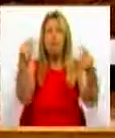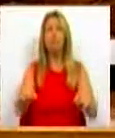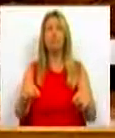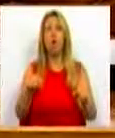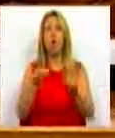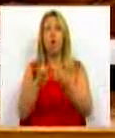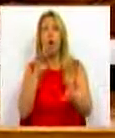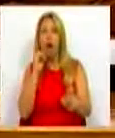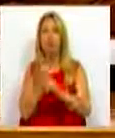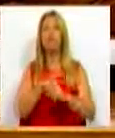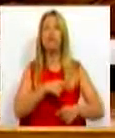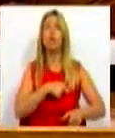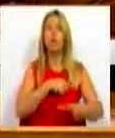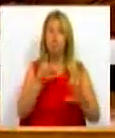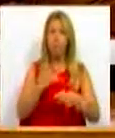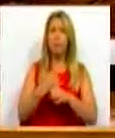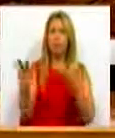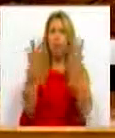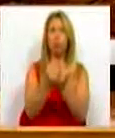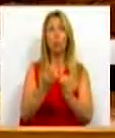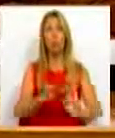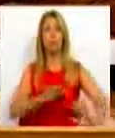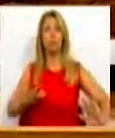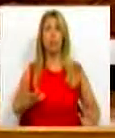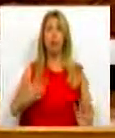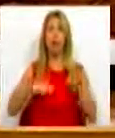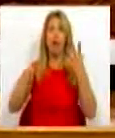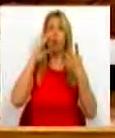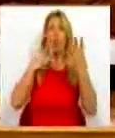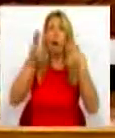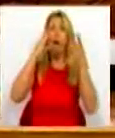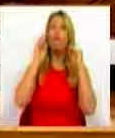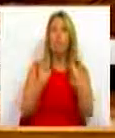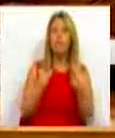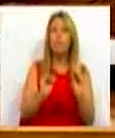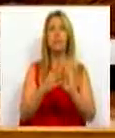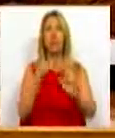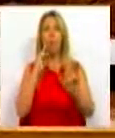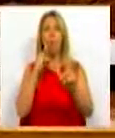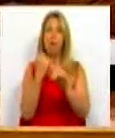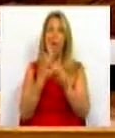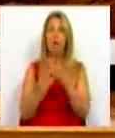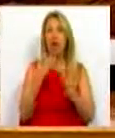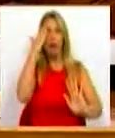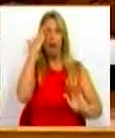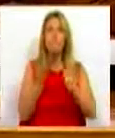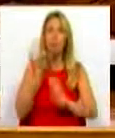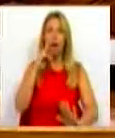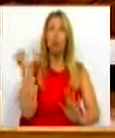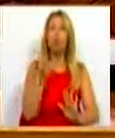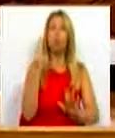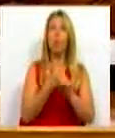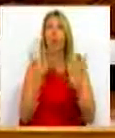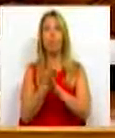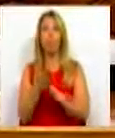com os desempregados, trabalho de orientação, de formação, de aumento de competências na procura de emprego. Um modelo que complementa as obrigações que